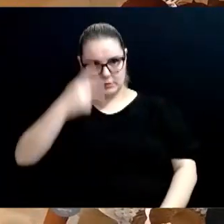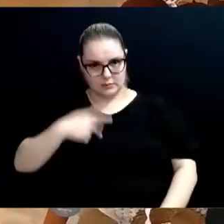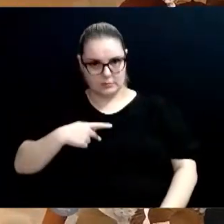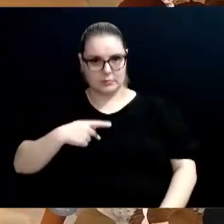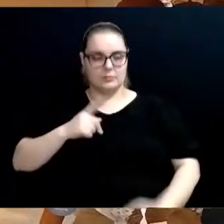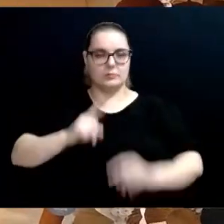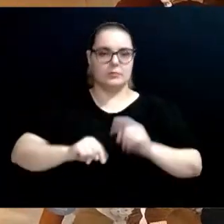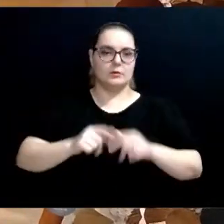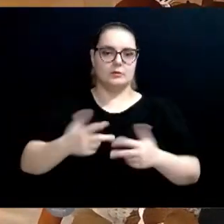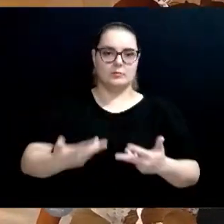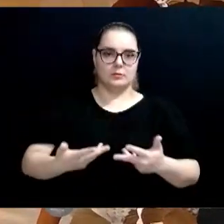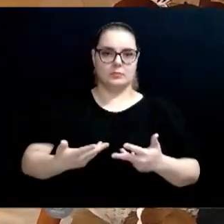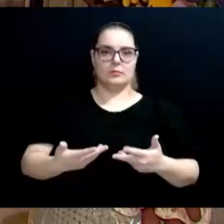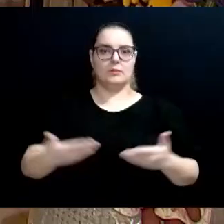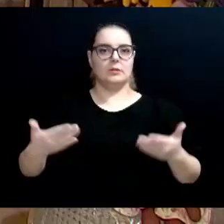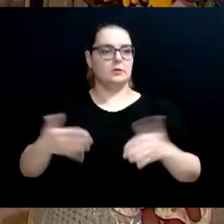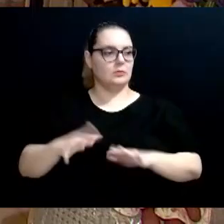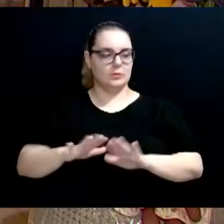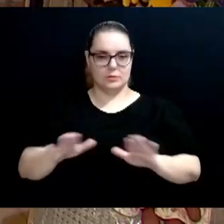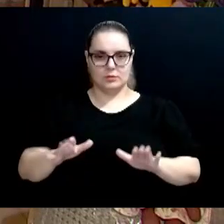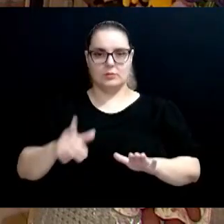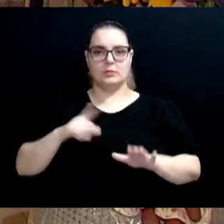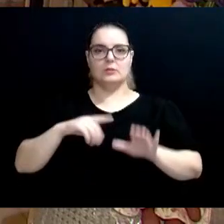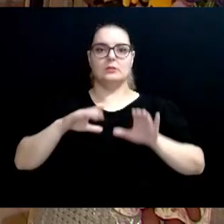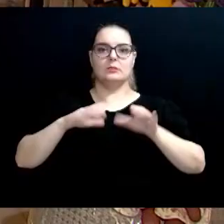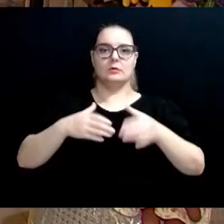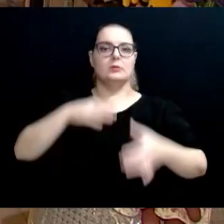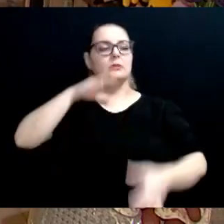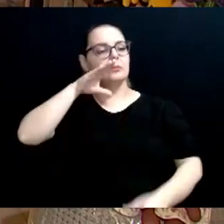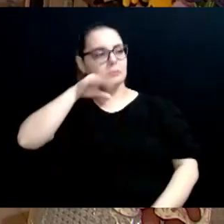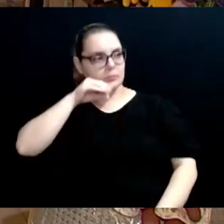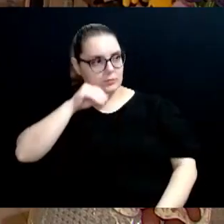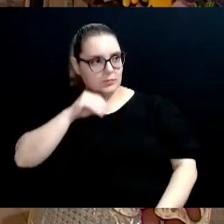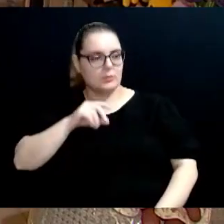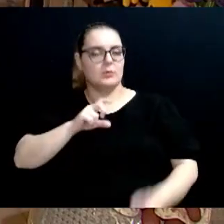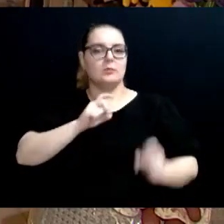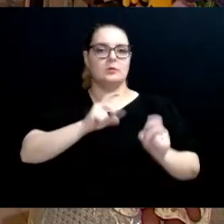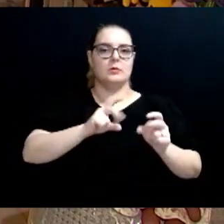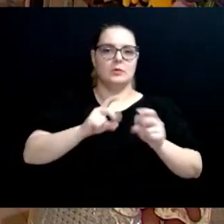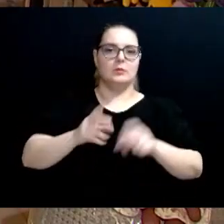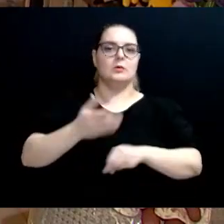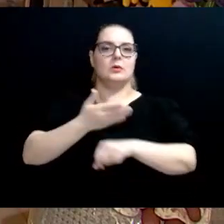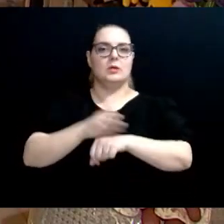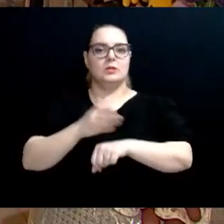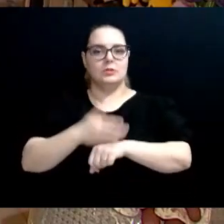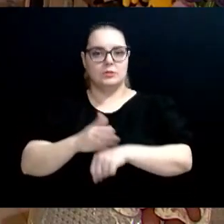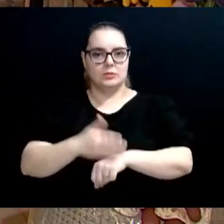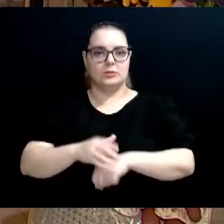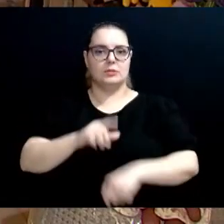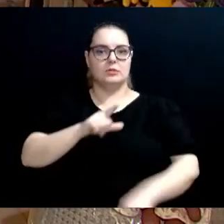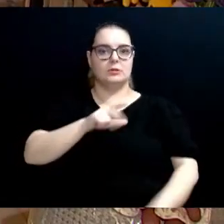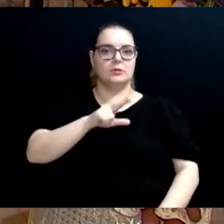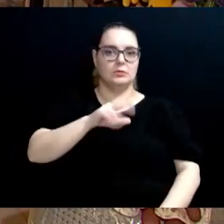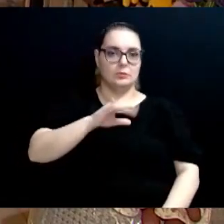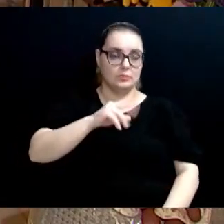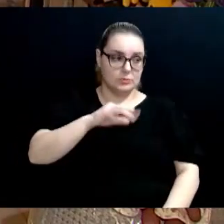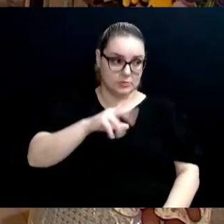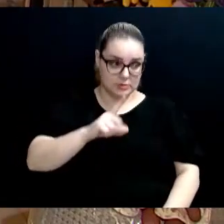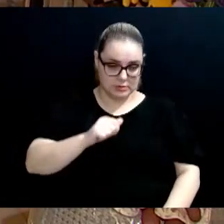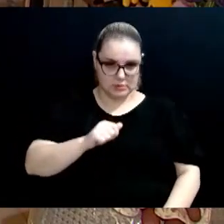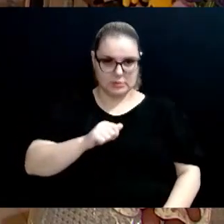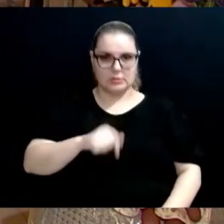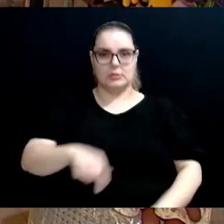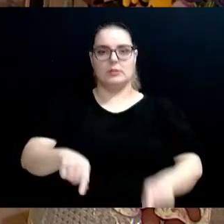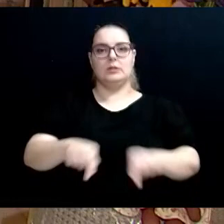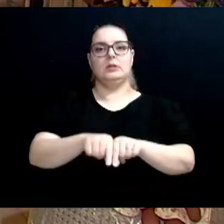mostrar o seu produto. Sim. Então, hoje não. Nós temos uma equipe de funcionários, vendedores, treinados